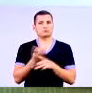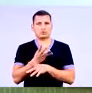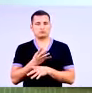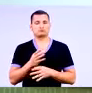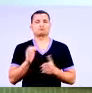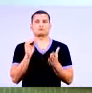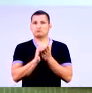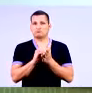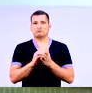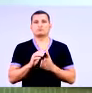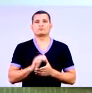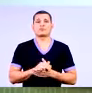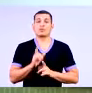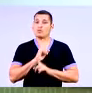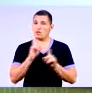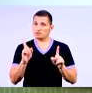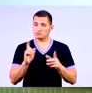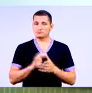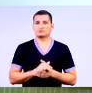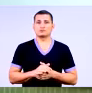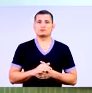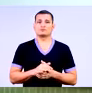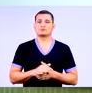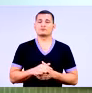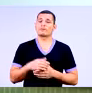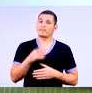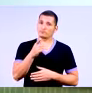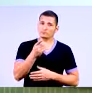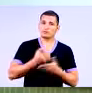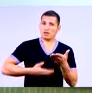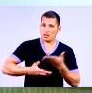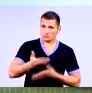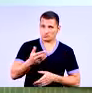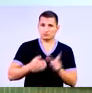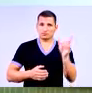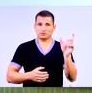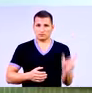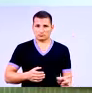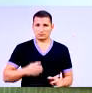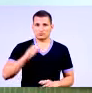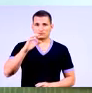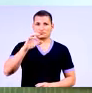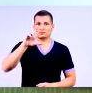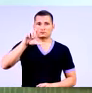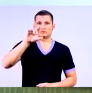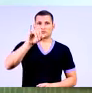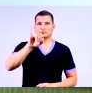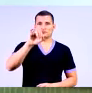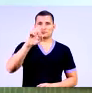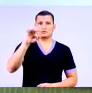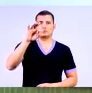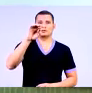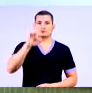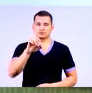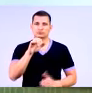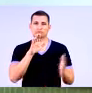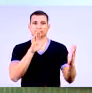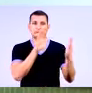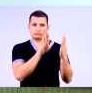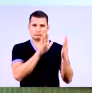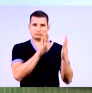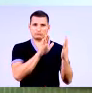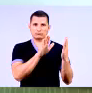assim, né? Da mesma maneira que você se relaciona com seu cliente face a face, né, tete a